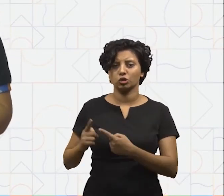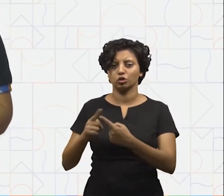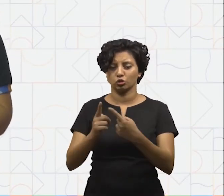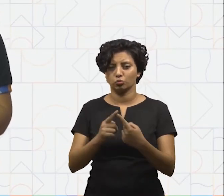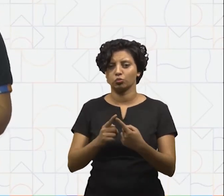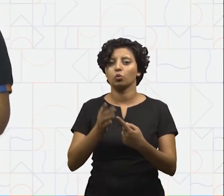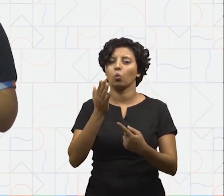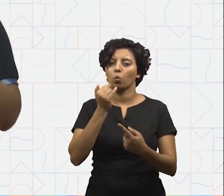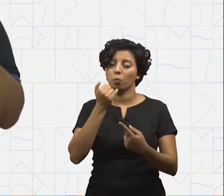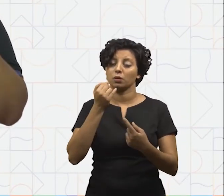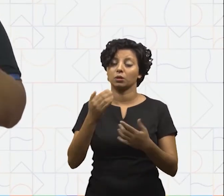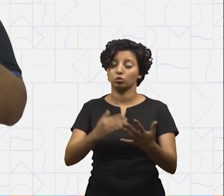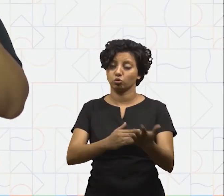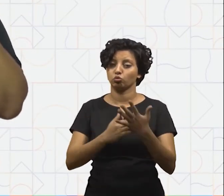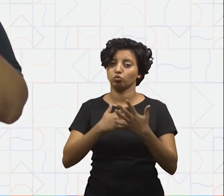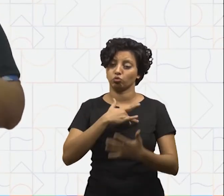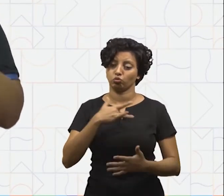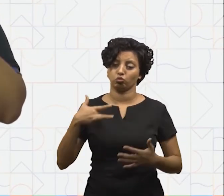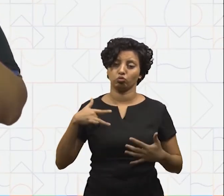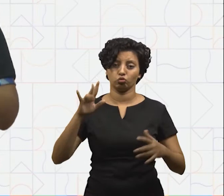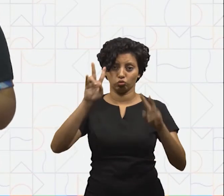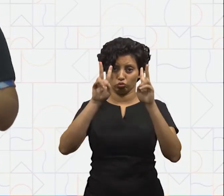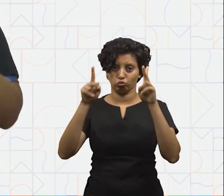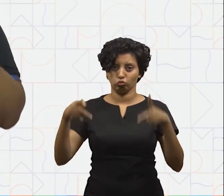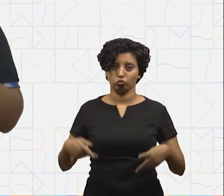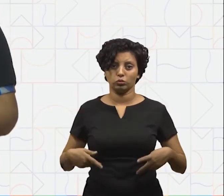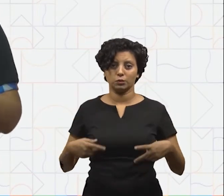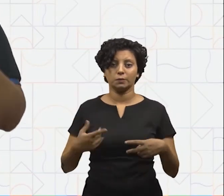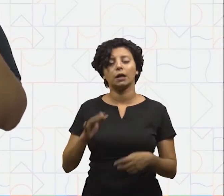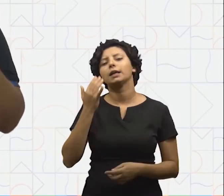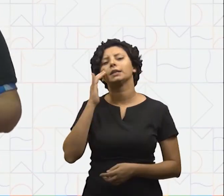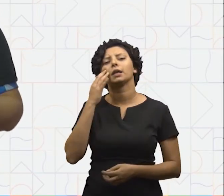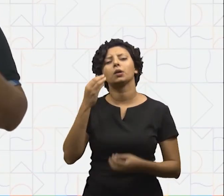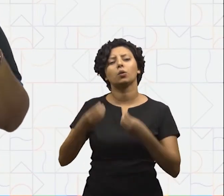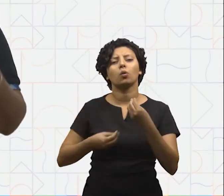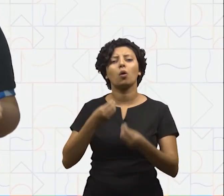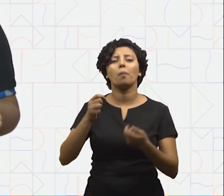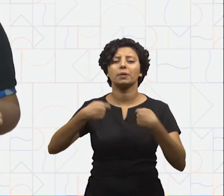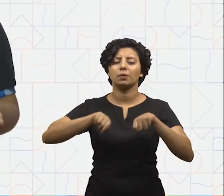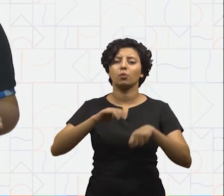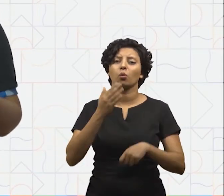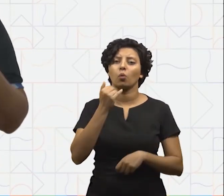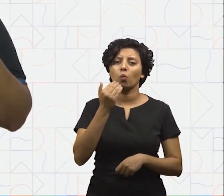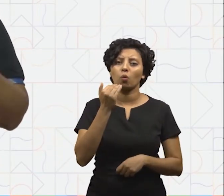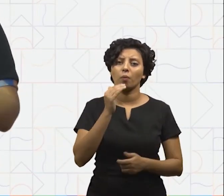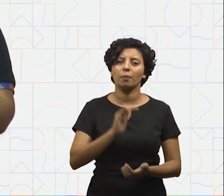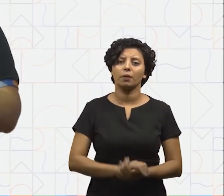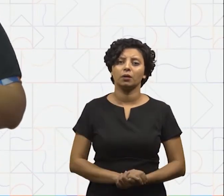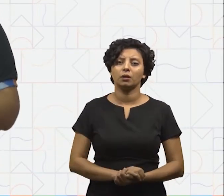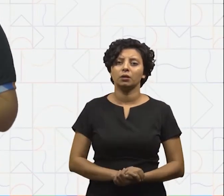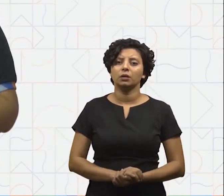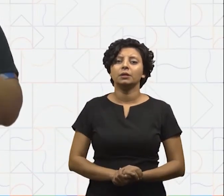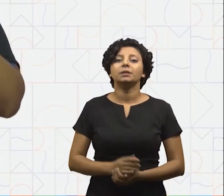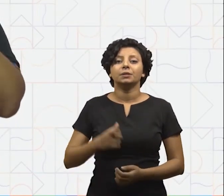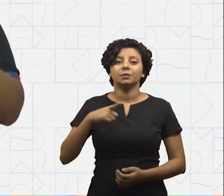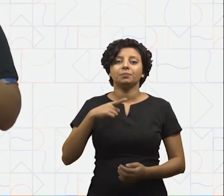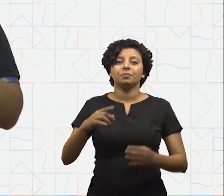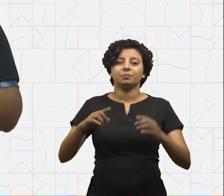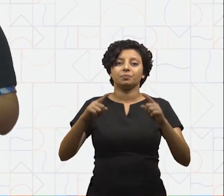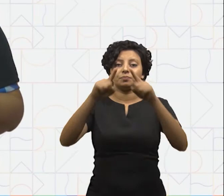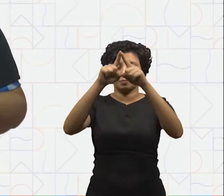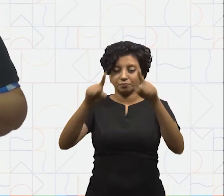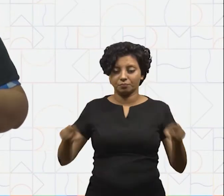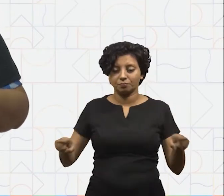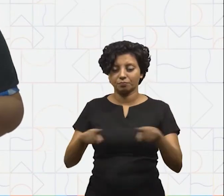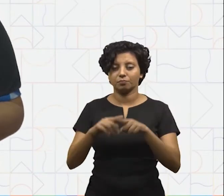de água. Para compreendermos melhor como devemos nos alimentar, uma pirâmide alimentar foi